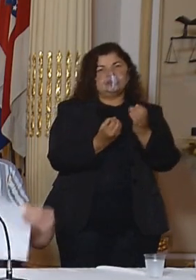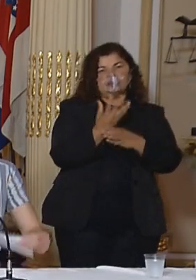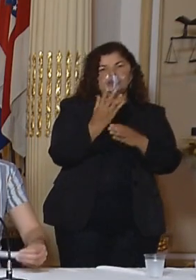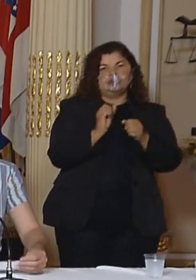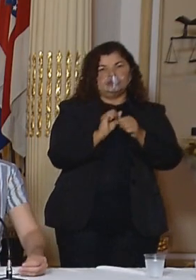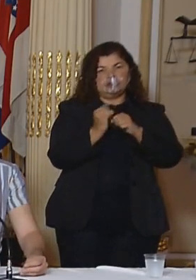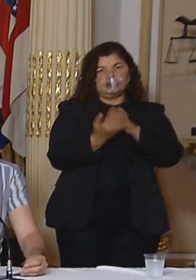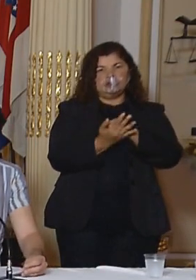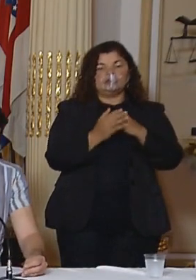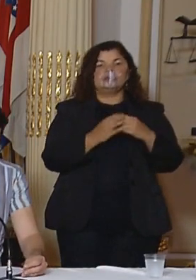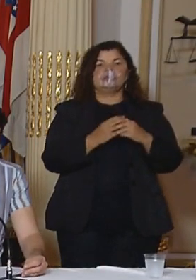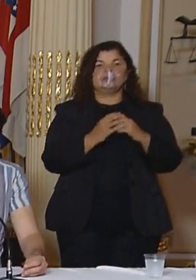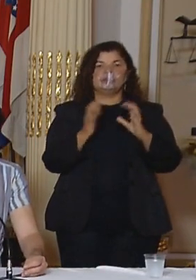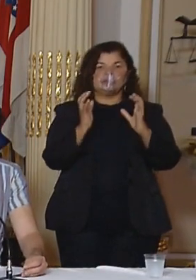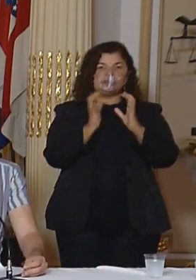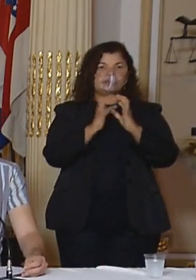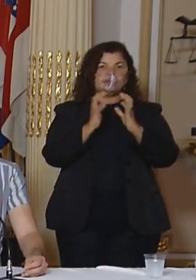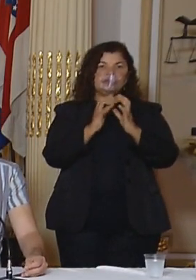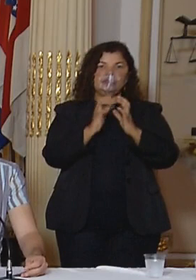sido